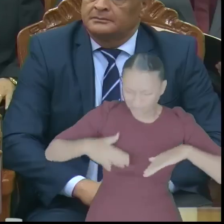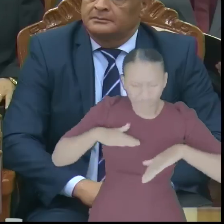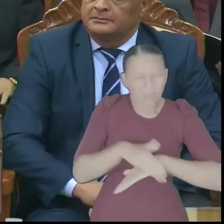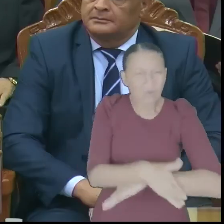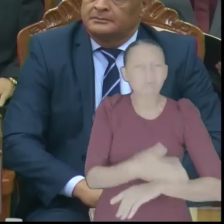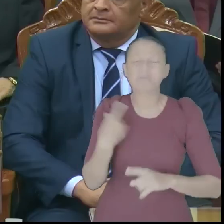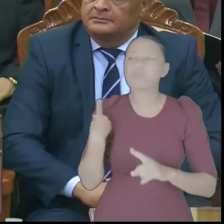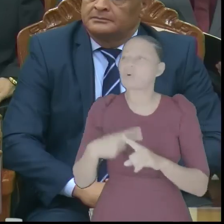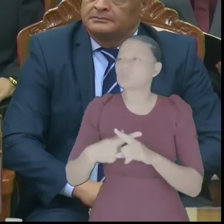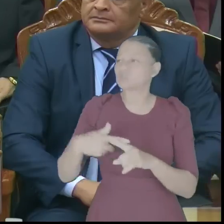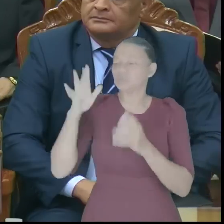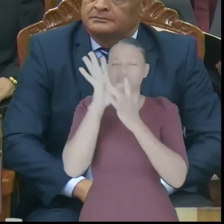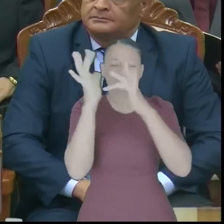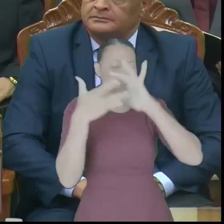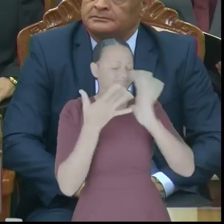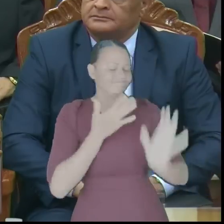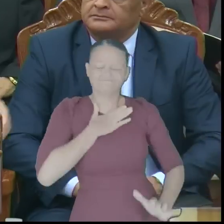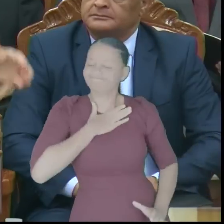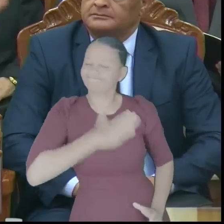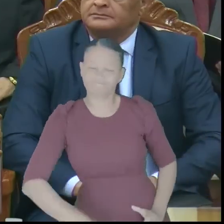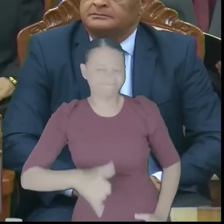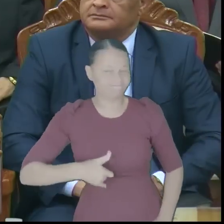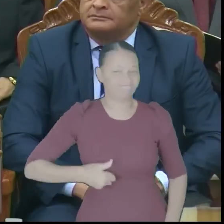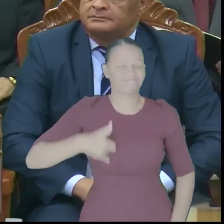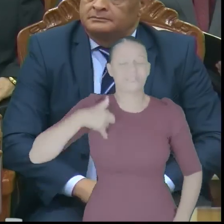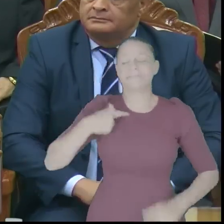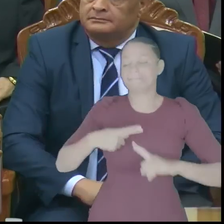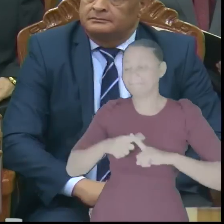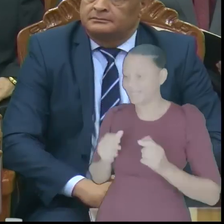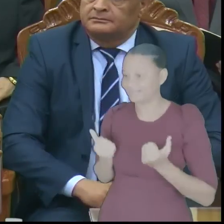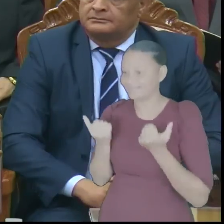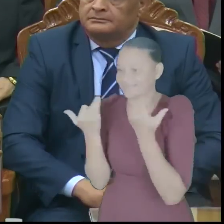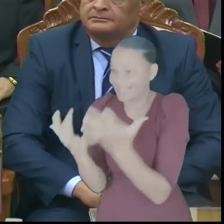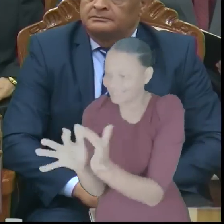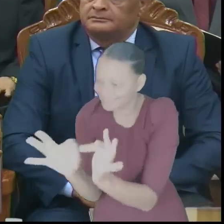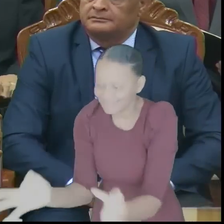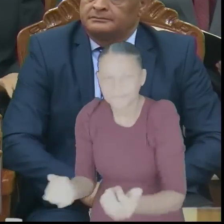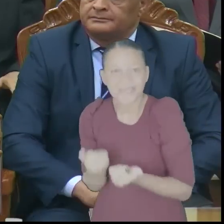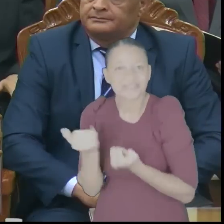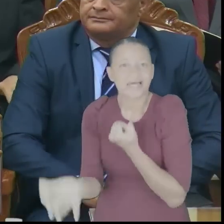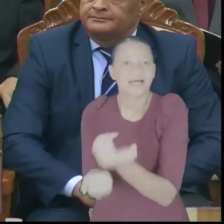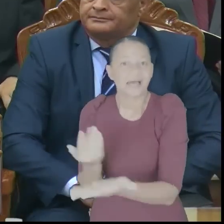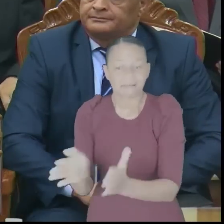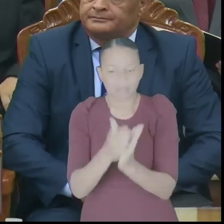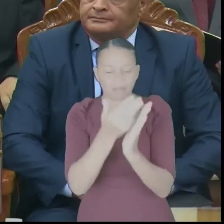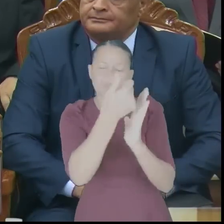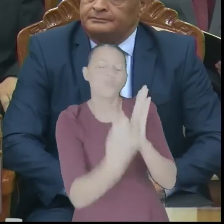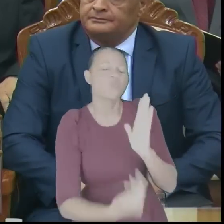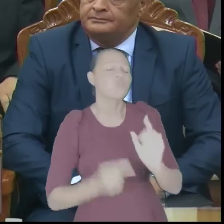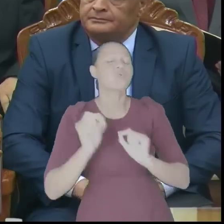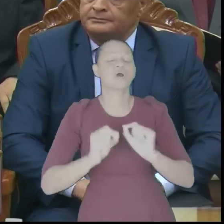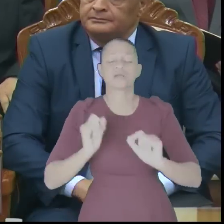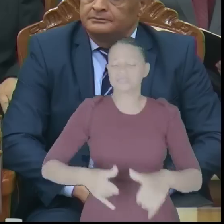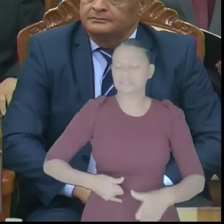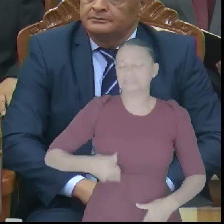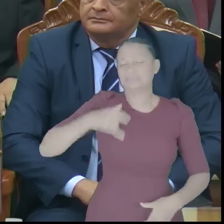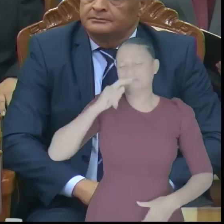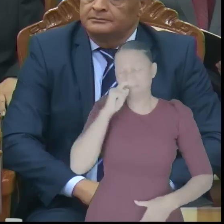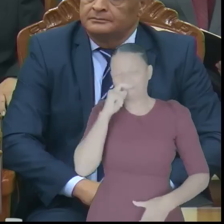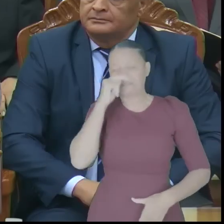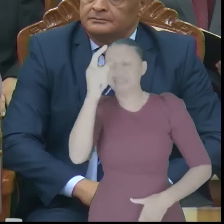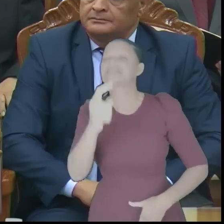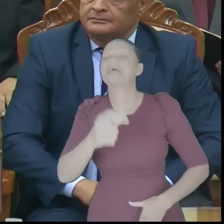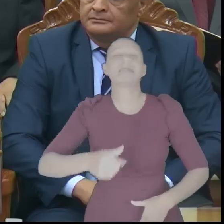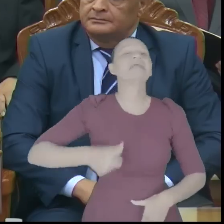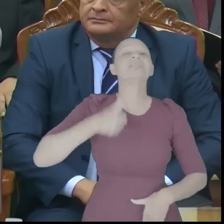ao soberbo, mas Ele dá graça aos humildes. Então a Bíblia diz que a soberba precede a ruína, mas